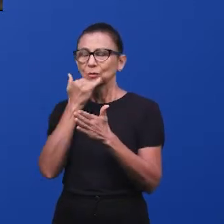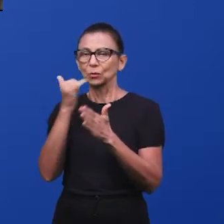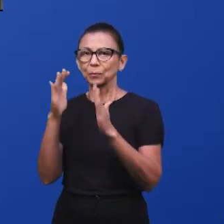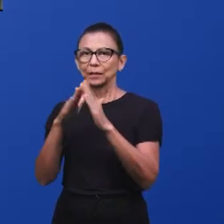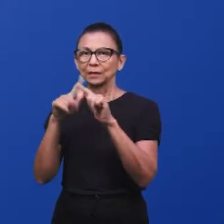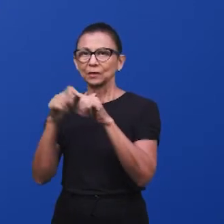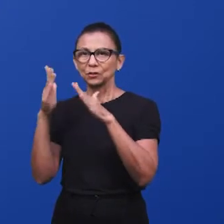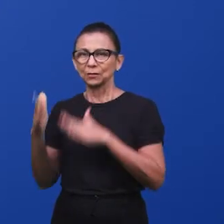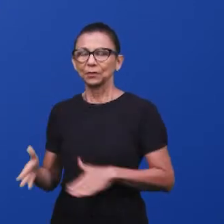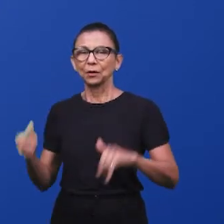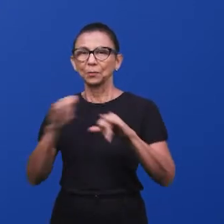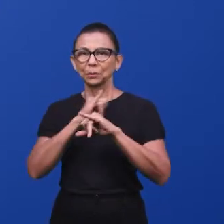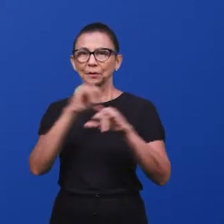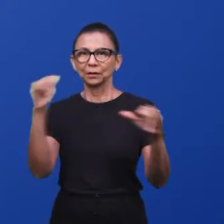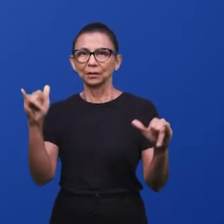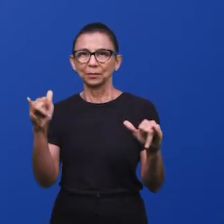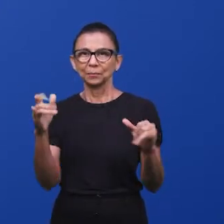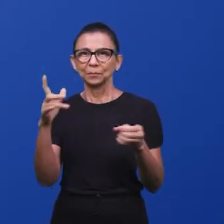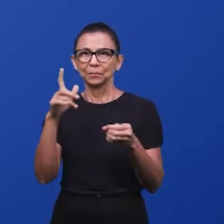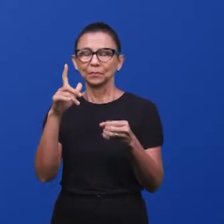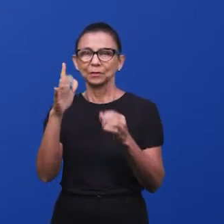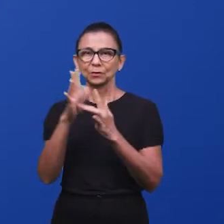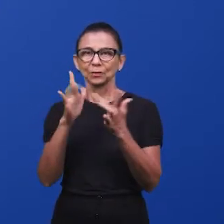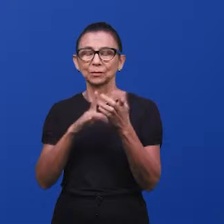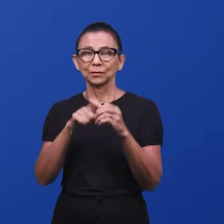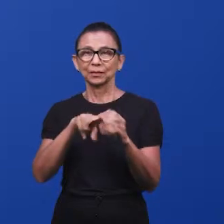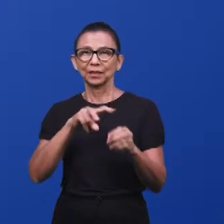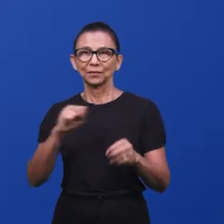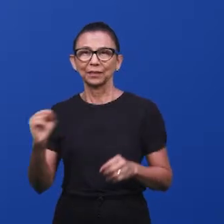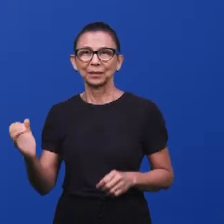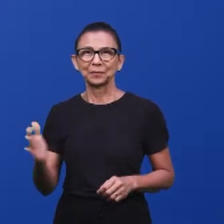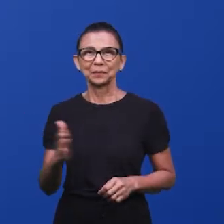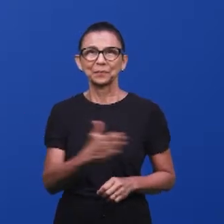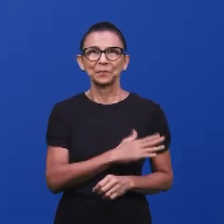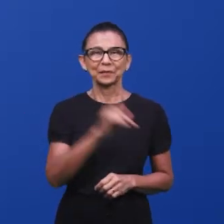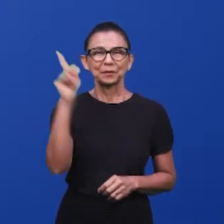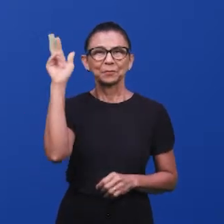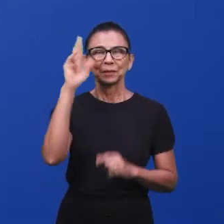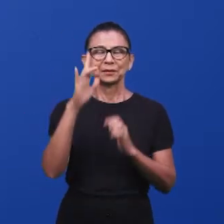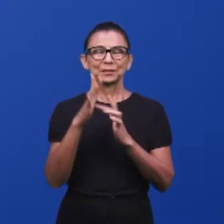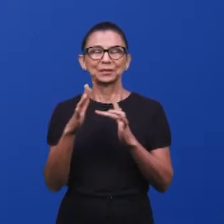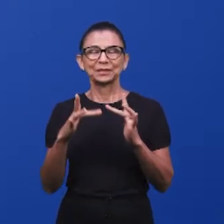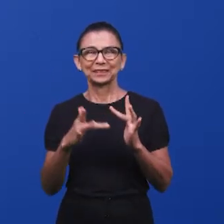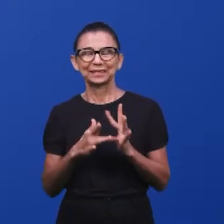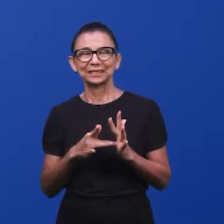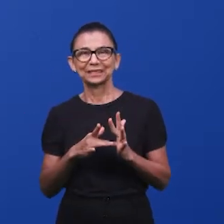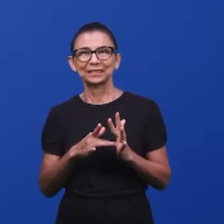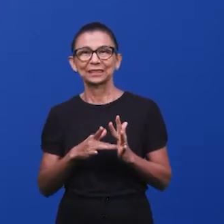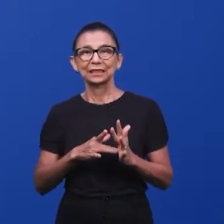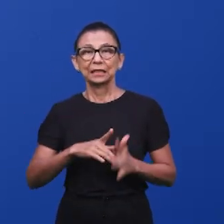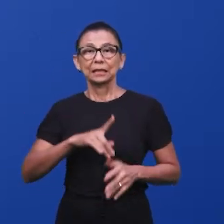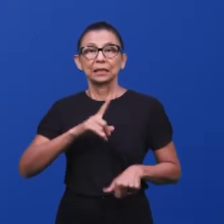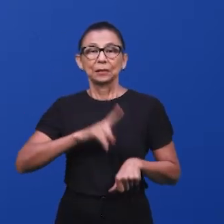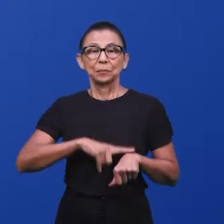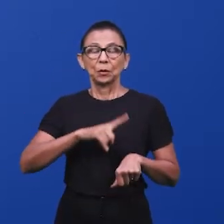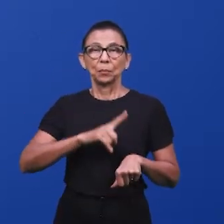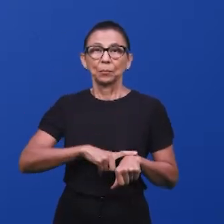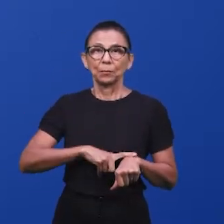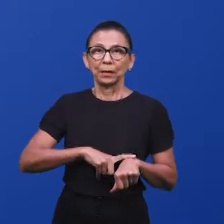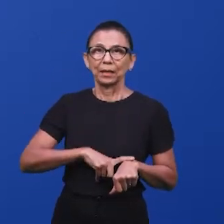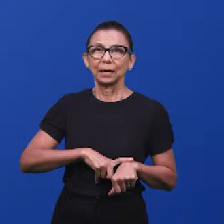Senhor Jesus. A paz do Senhor Jesus! Estamos vivendo